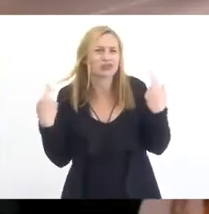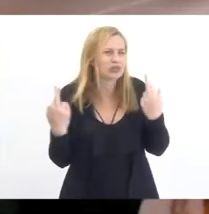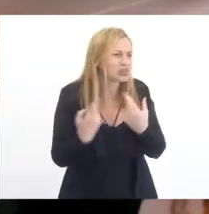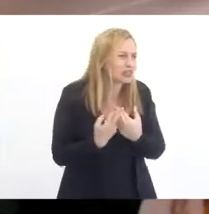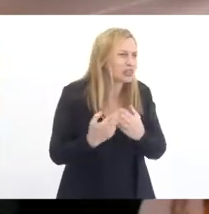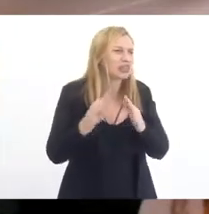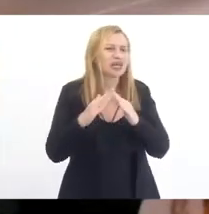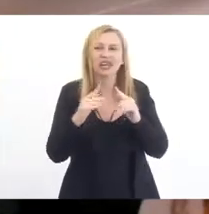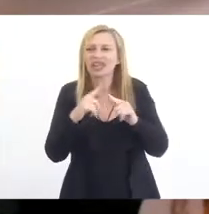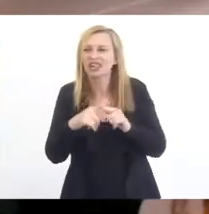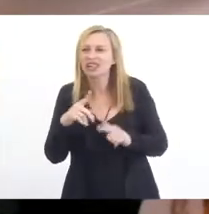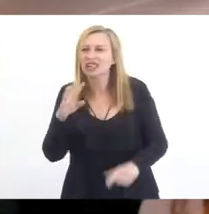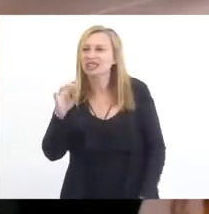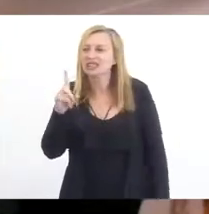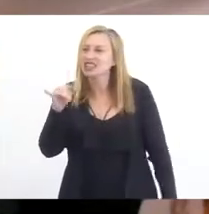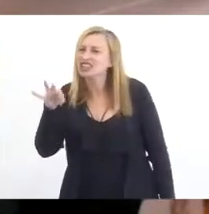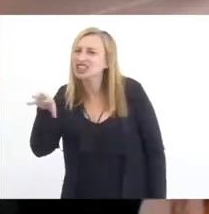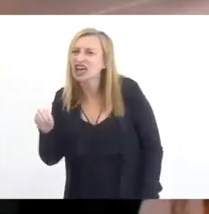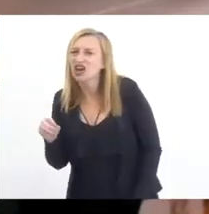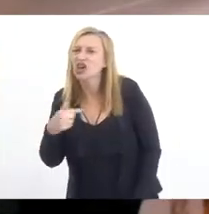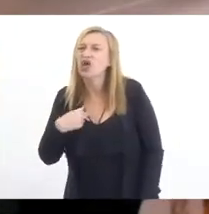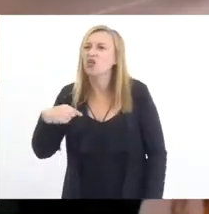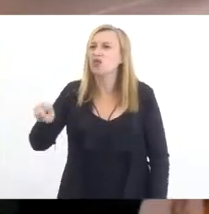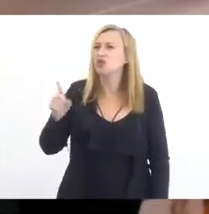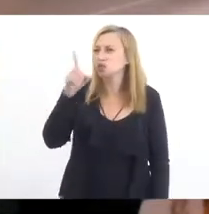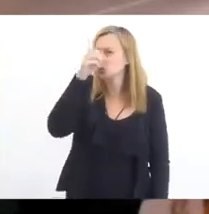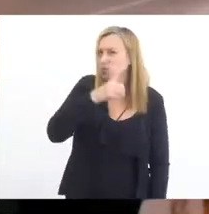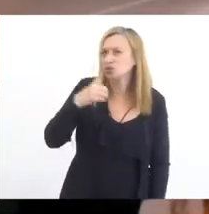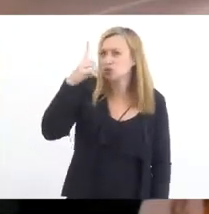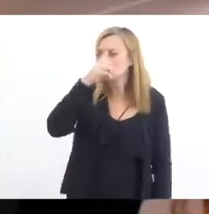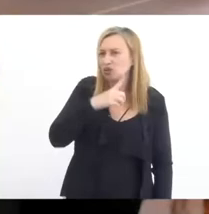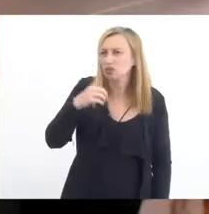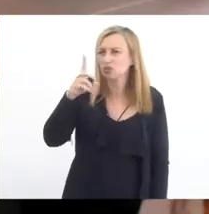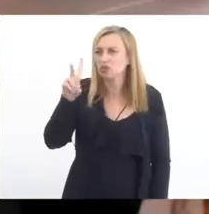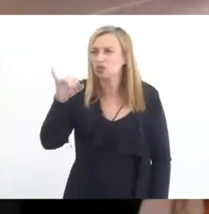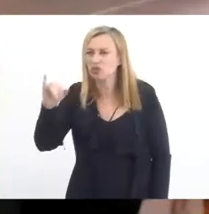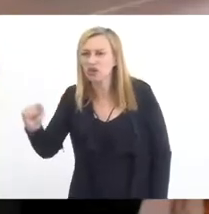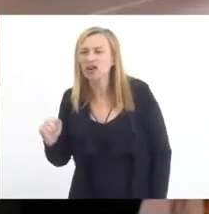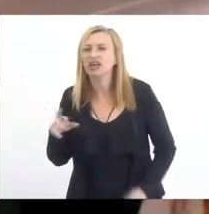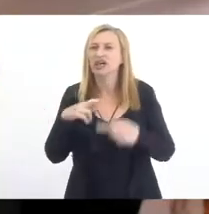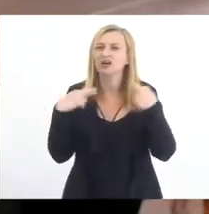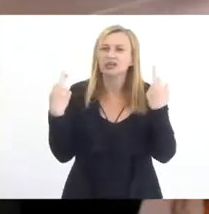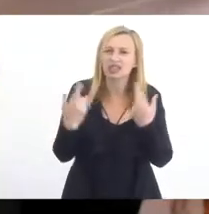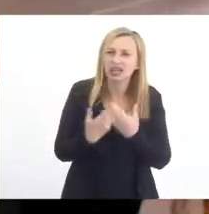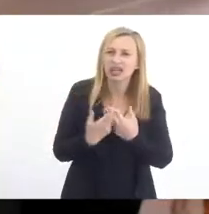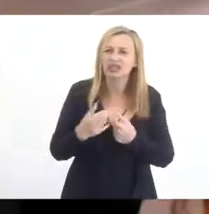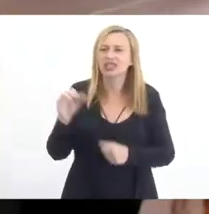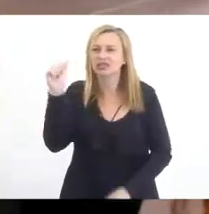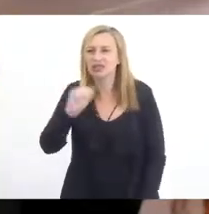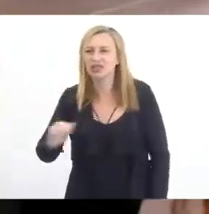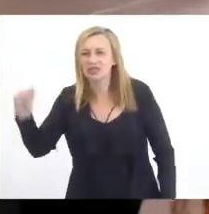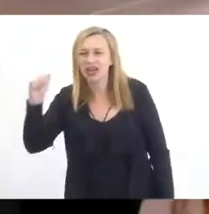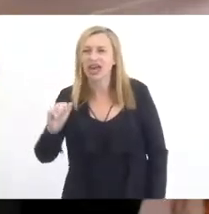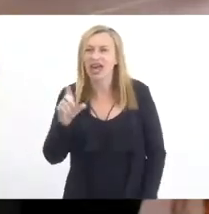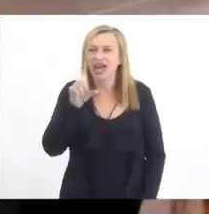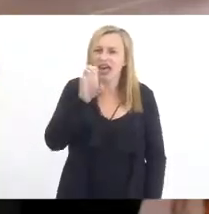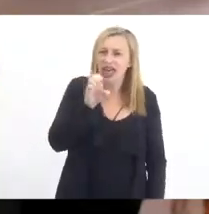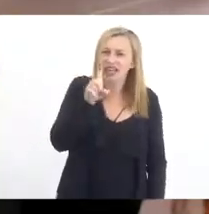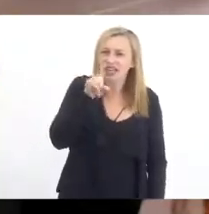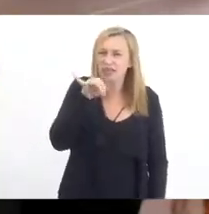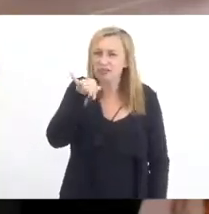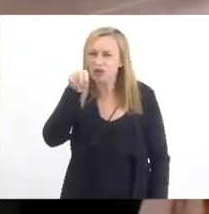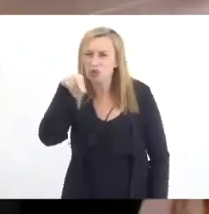do Desterro. Eu fui domingo com Vânia em reuniões na associação, com o Edmilson. A